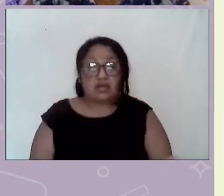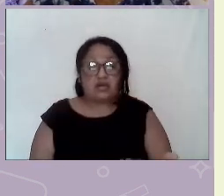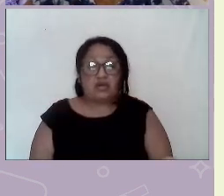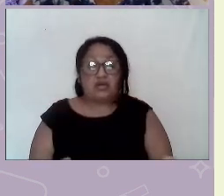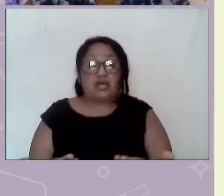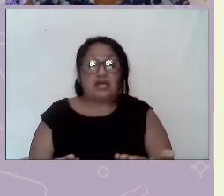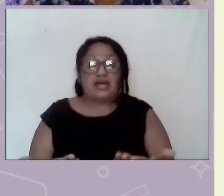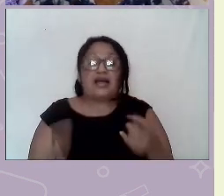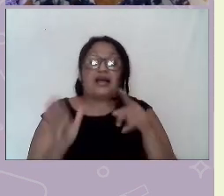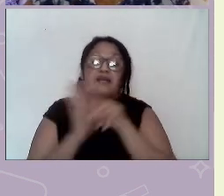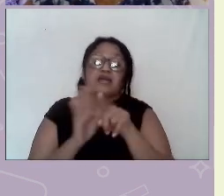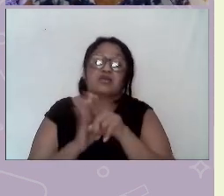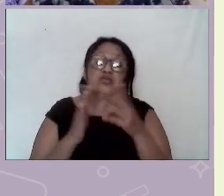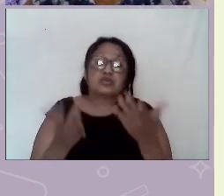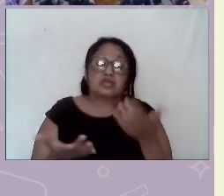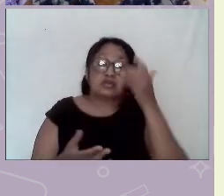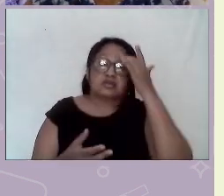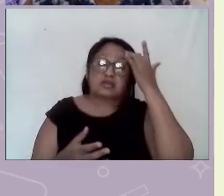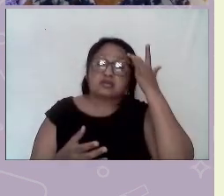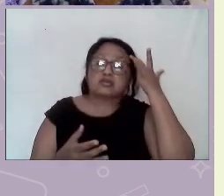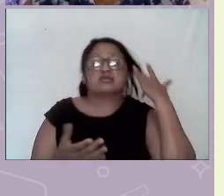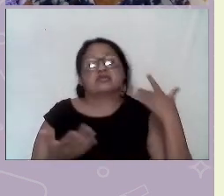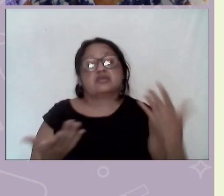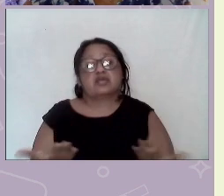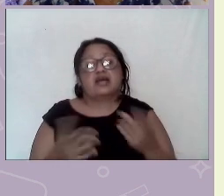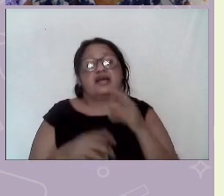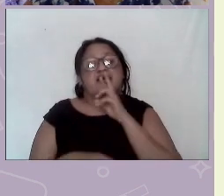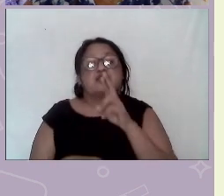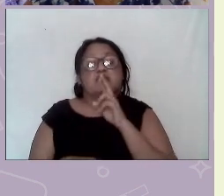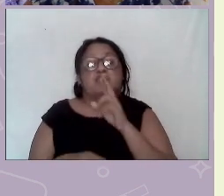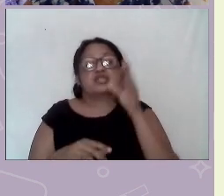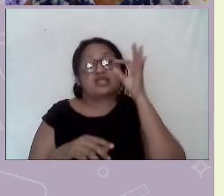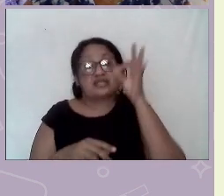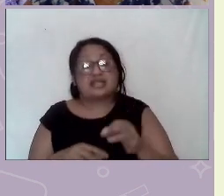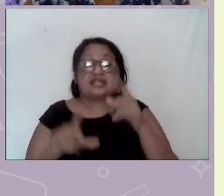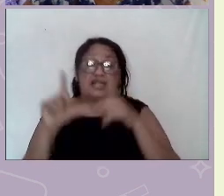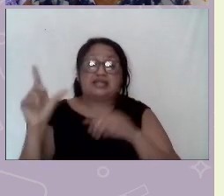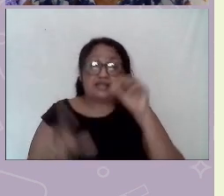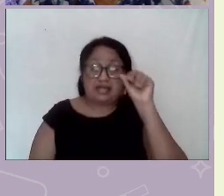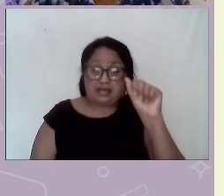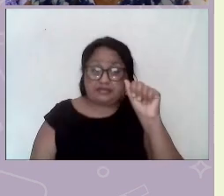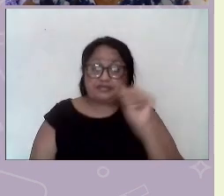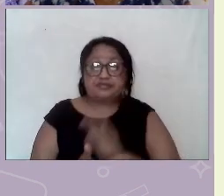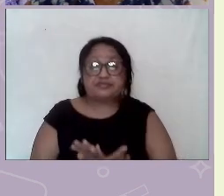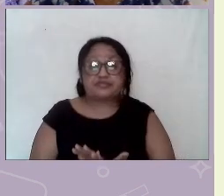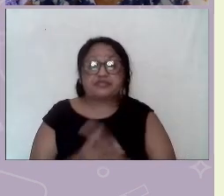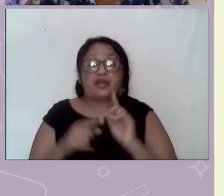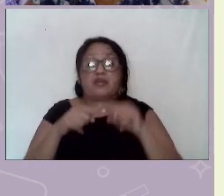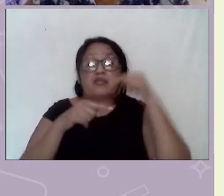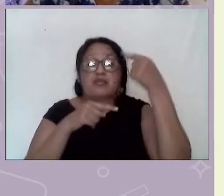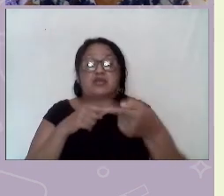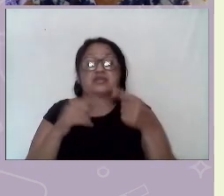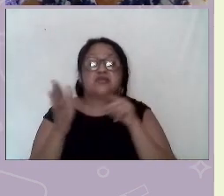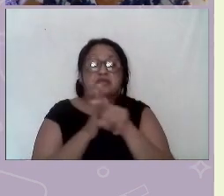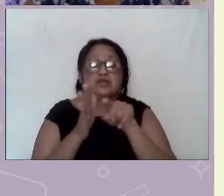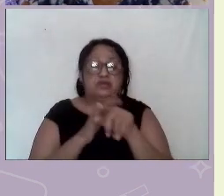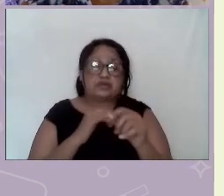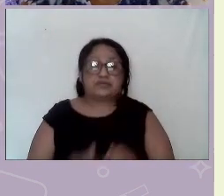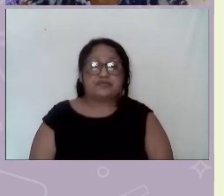questão afirma a resposta correta é a letra A vamos para a próxima questão